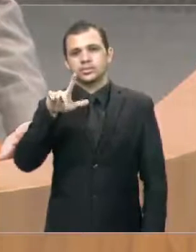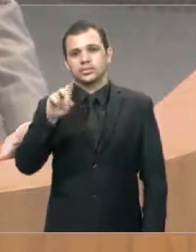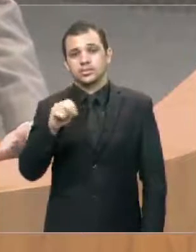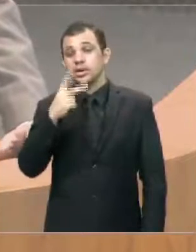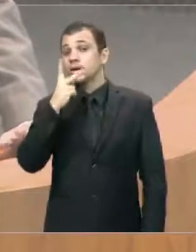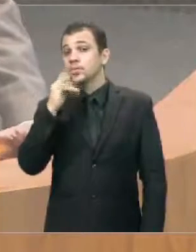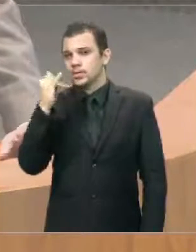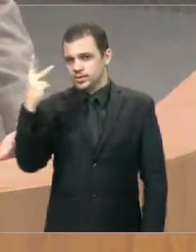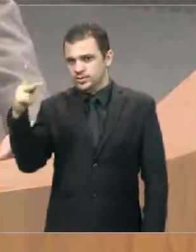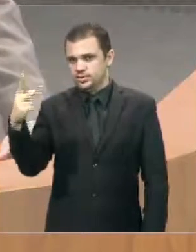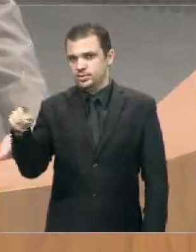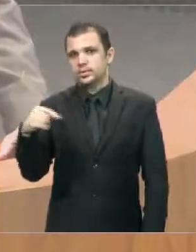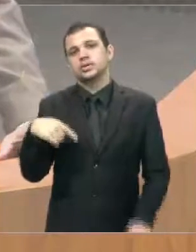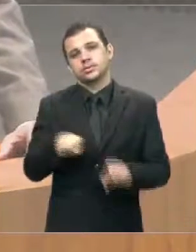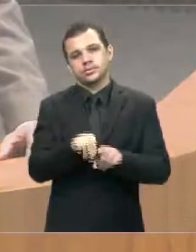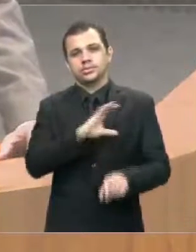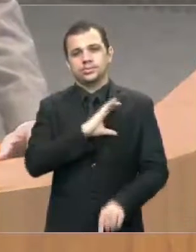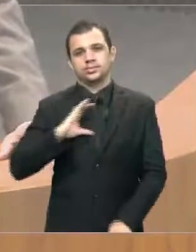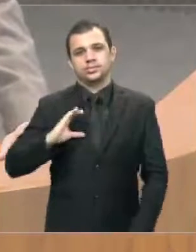por sinal, meu cunhado.